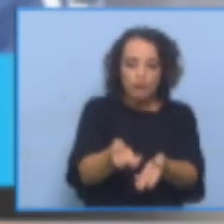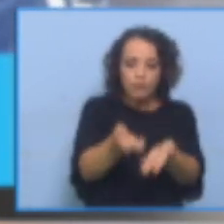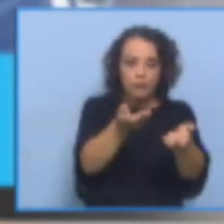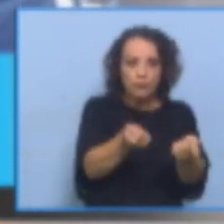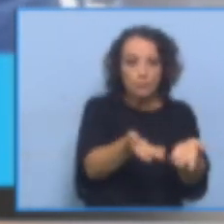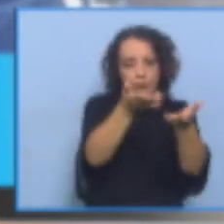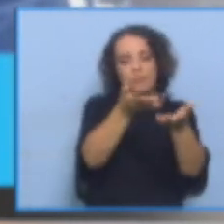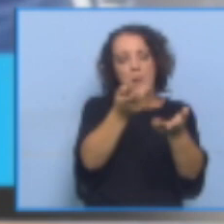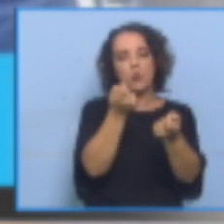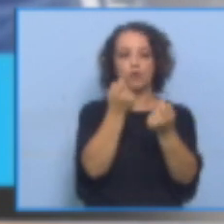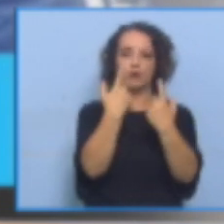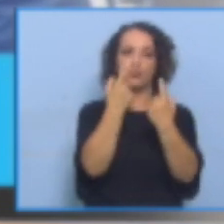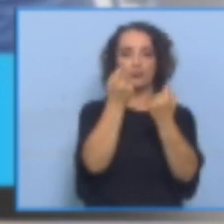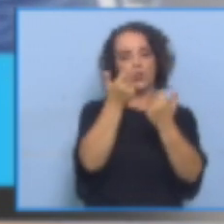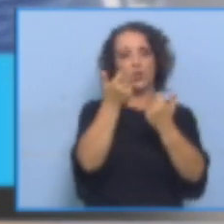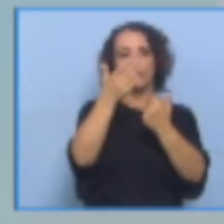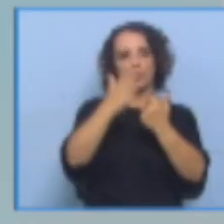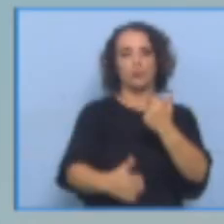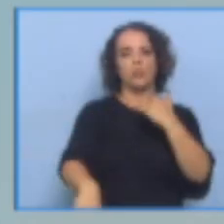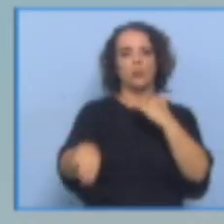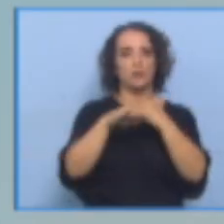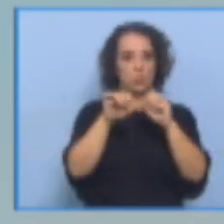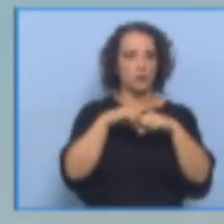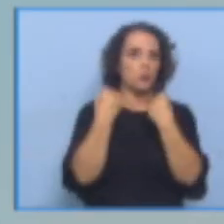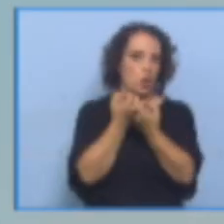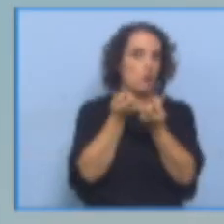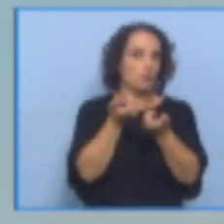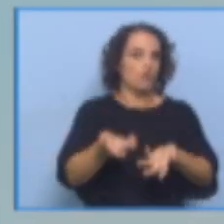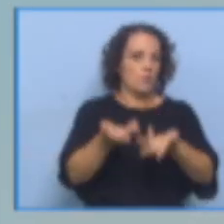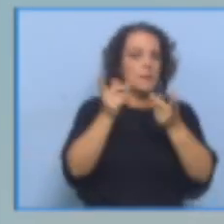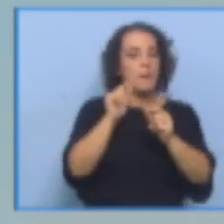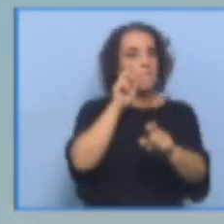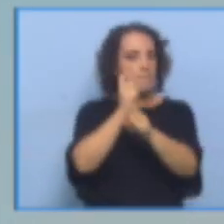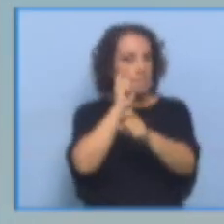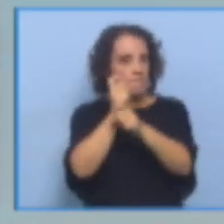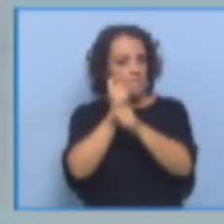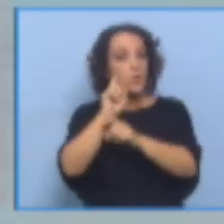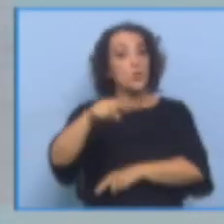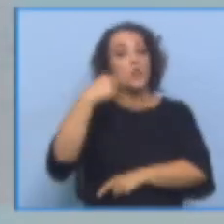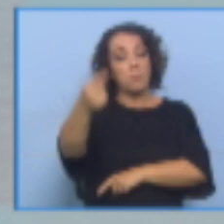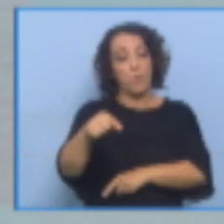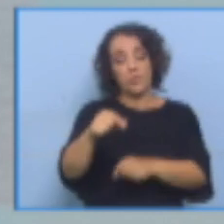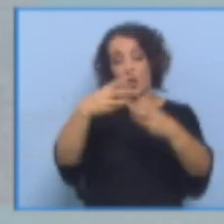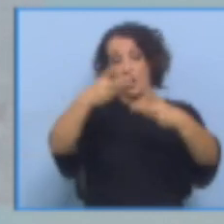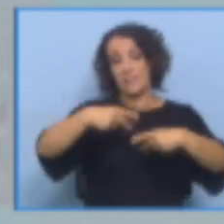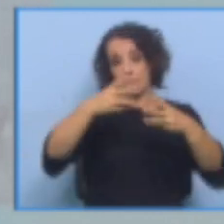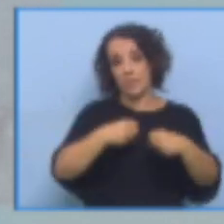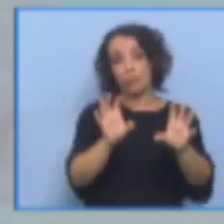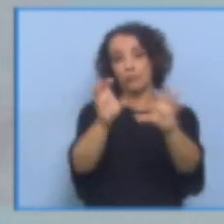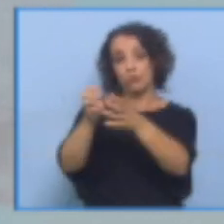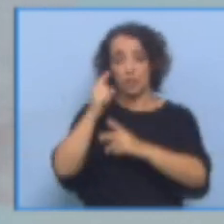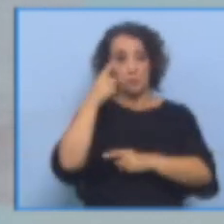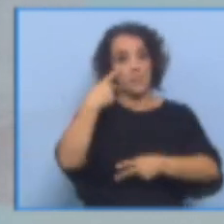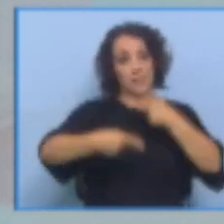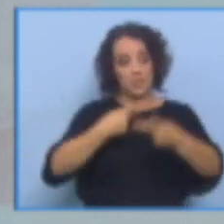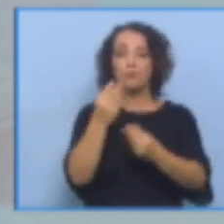maior justiça social. Maior Vamos então acompanhar também e conhecer mais na especialidade este orçamento. Obrigado, Graça Franco, por